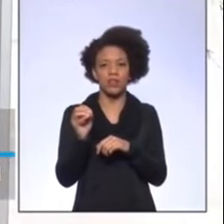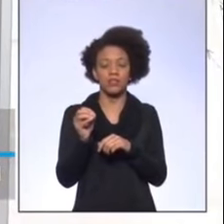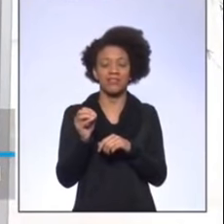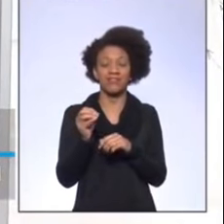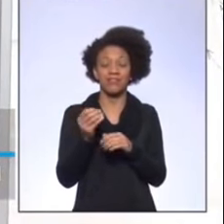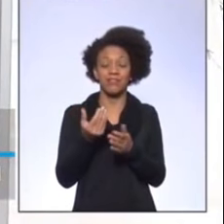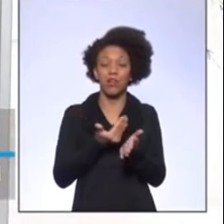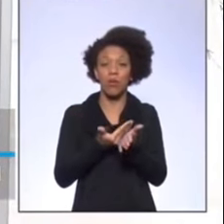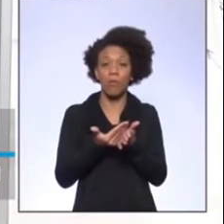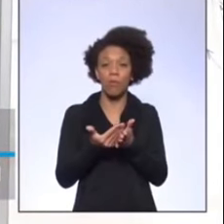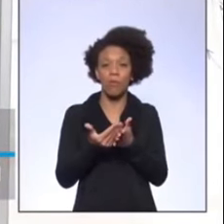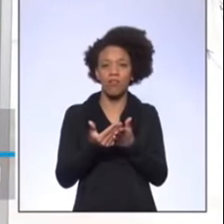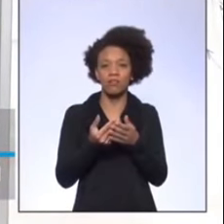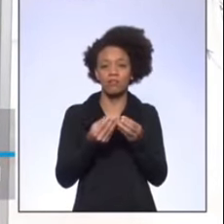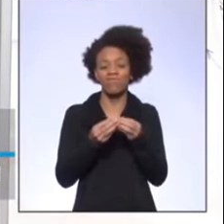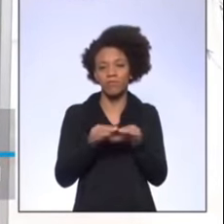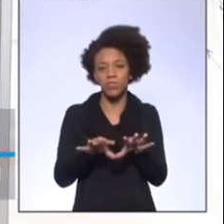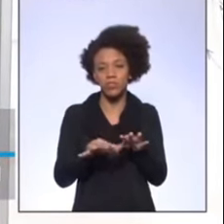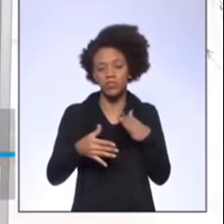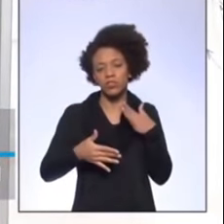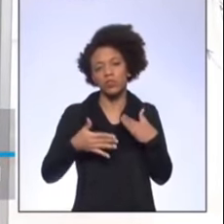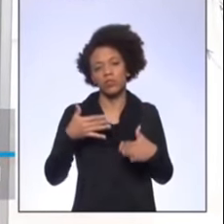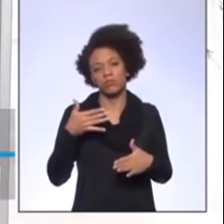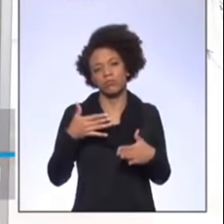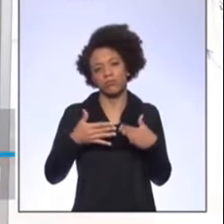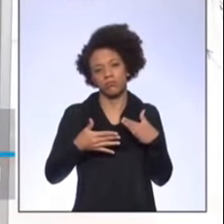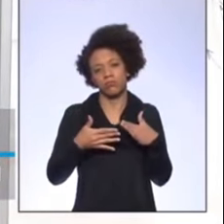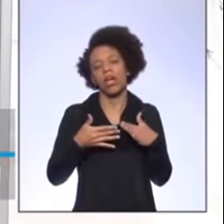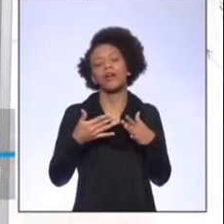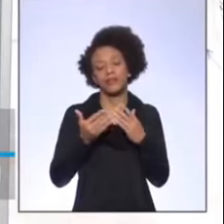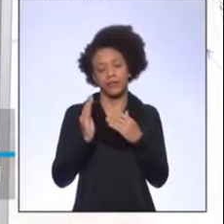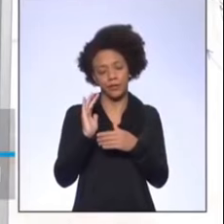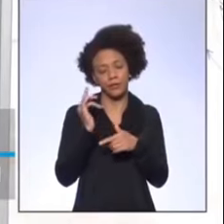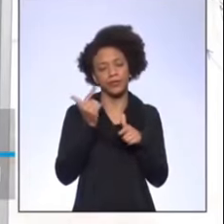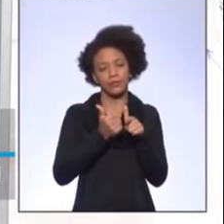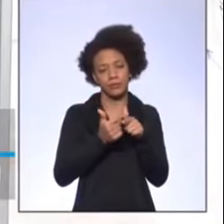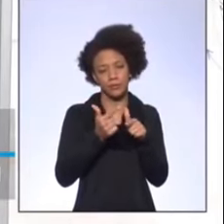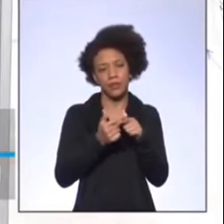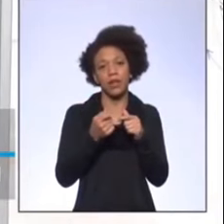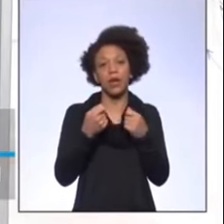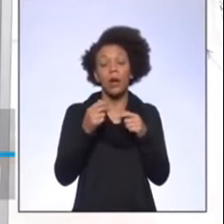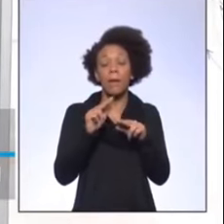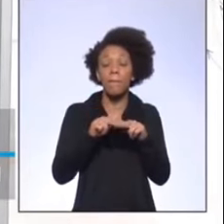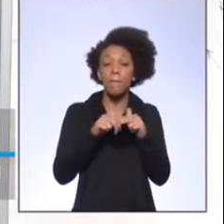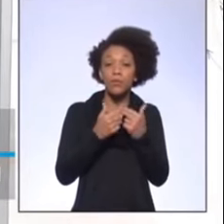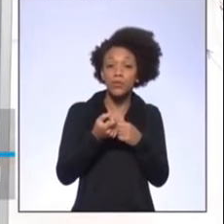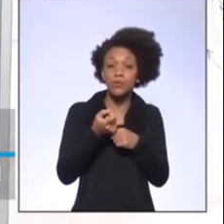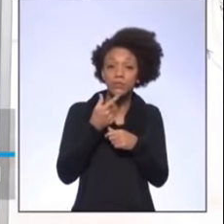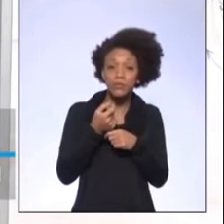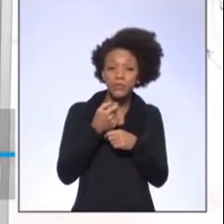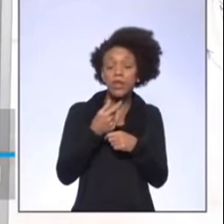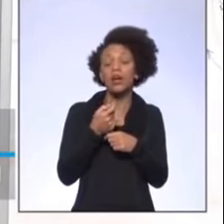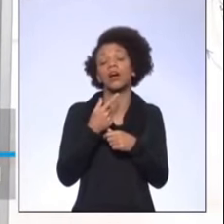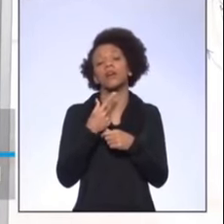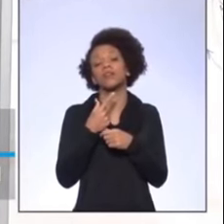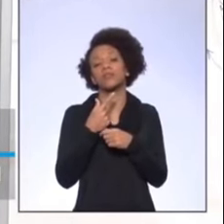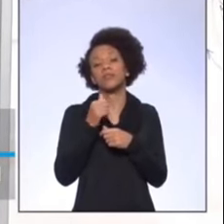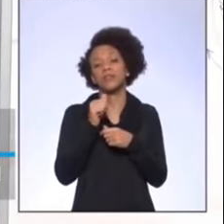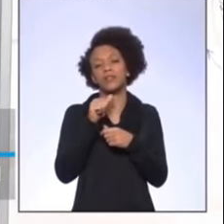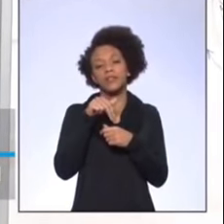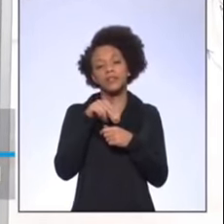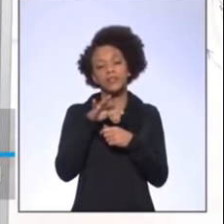proteínas do próprio corpo e vai causar problema. Tá? Por isso que aí a gente tem que tomar um remédio que a gente fala que é antipirético,